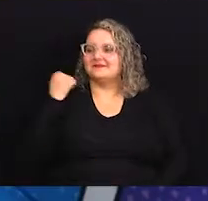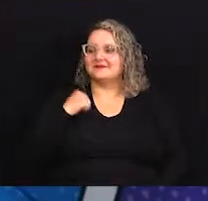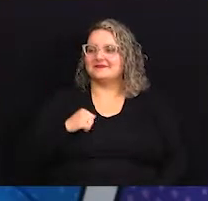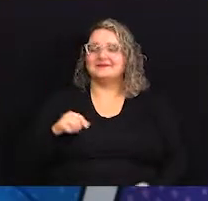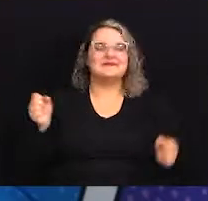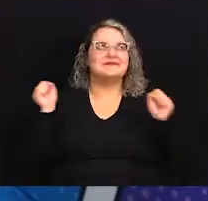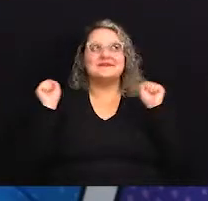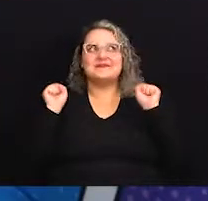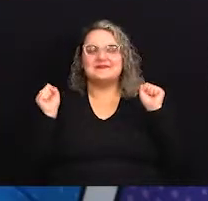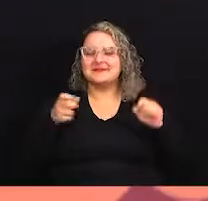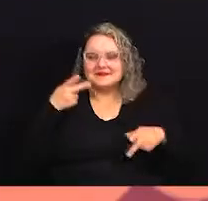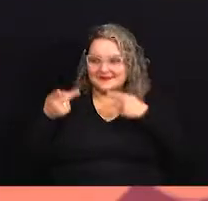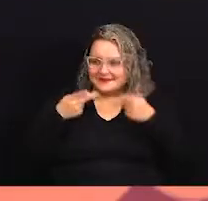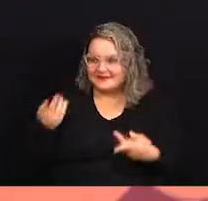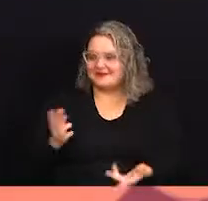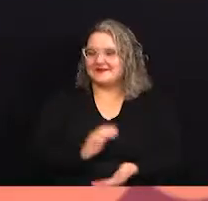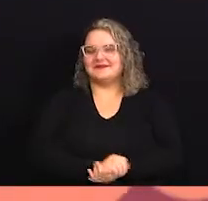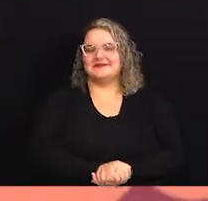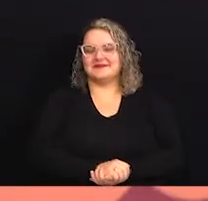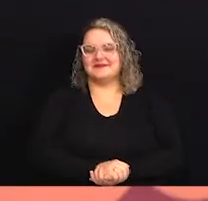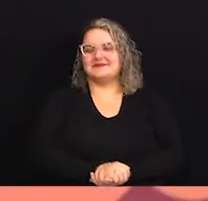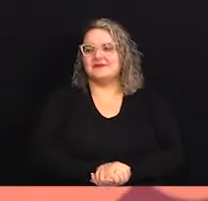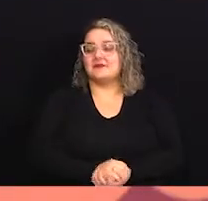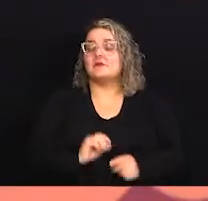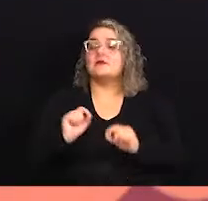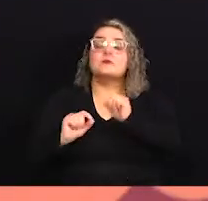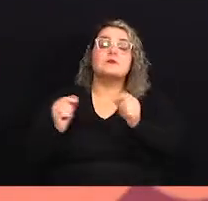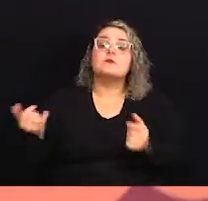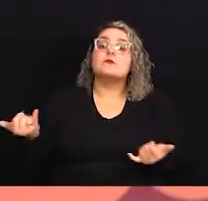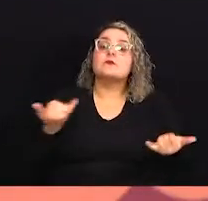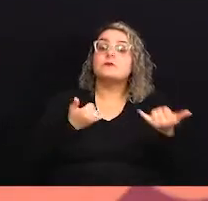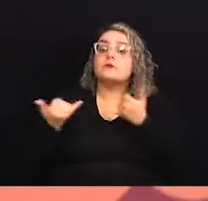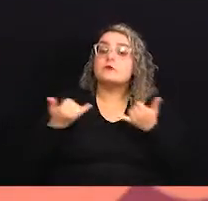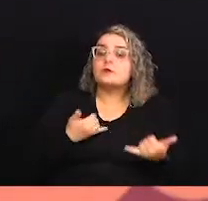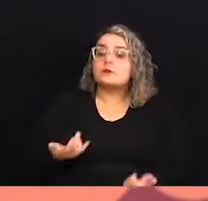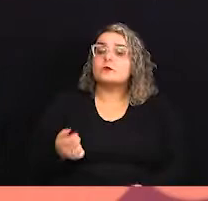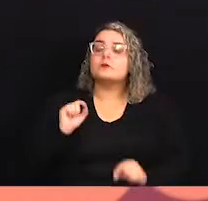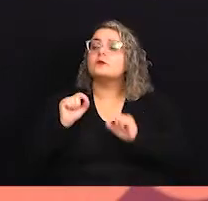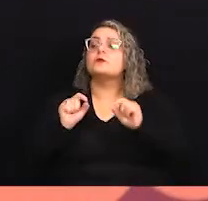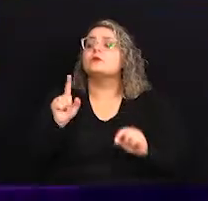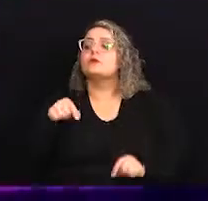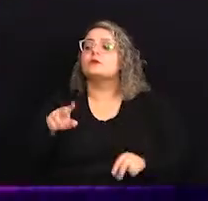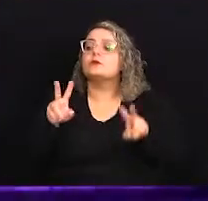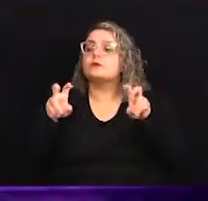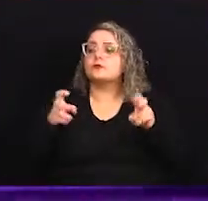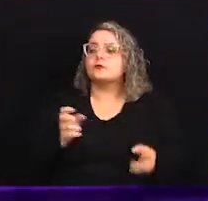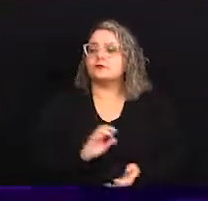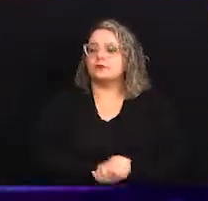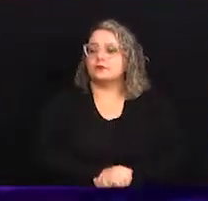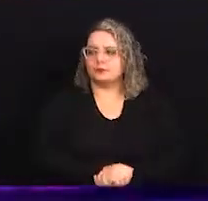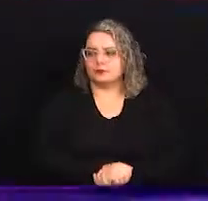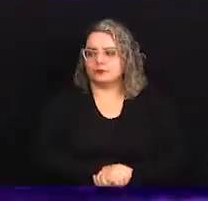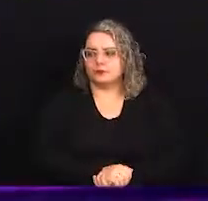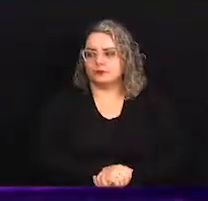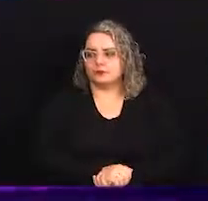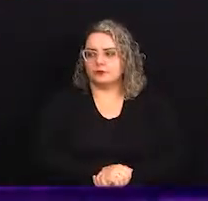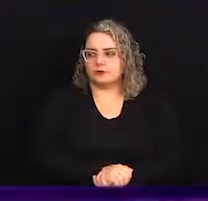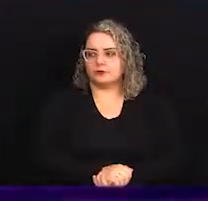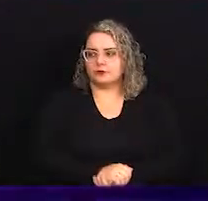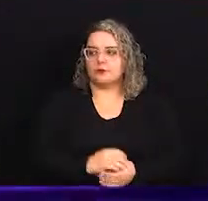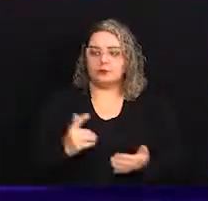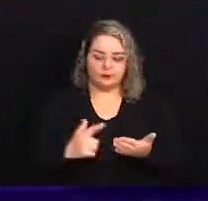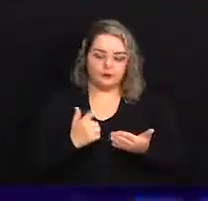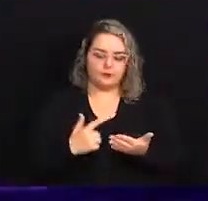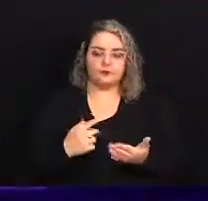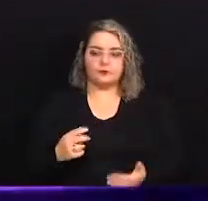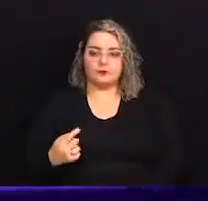Vamos, tô louca pra falar dele. Então conta pra gente, né? Do que se trata a história? O Sozinha é um livro, é